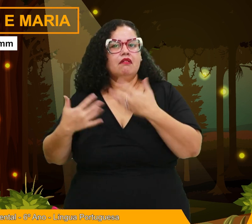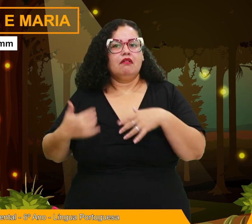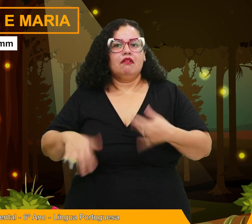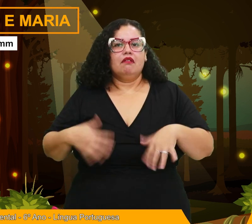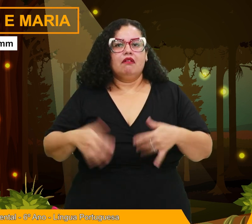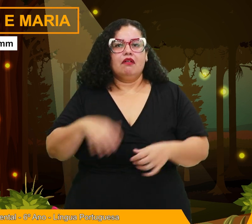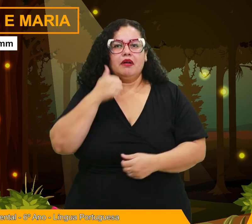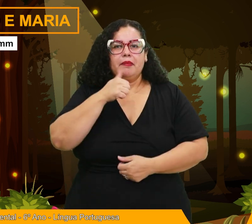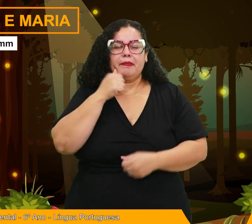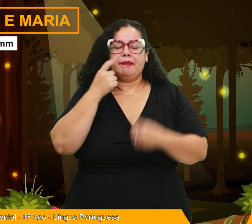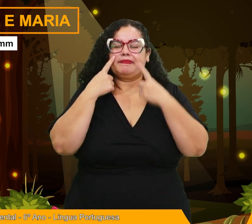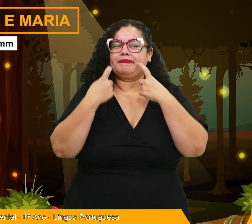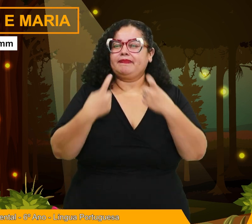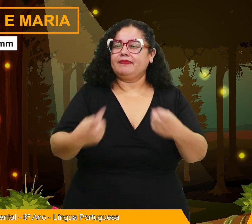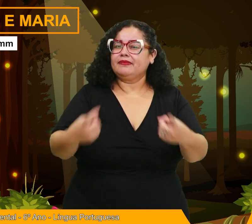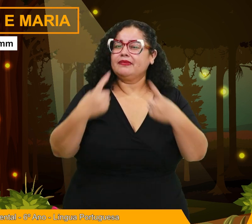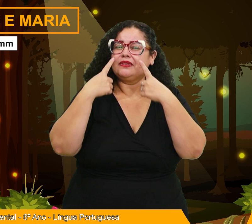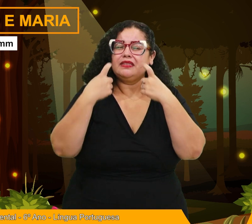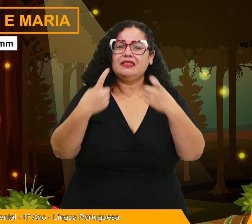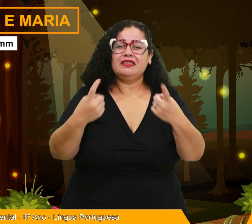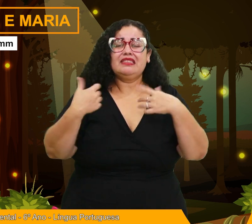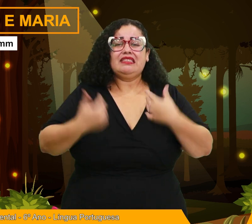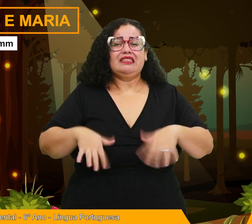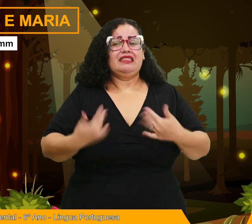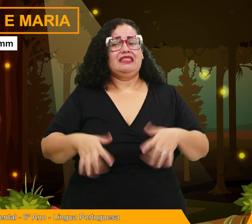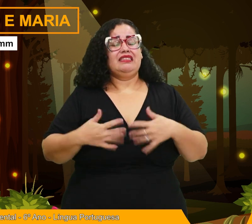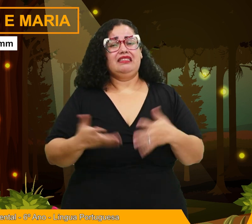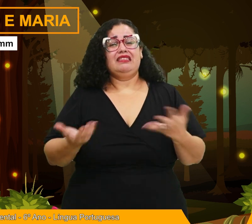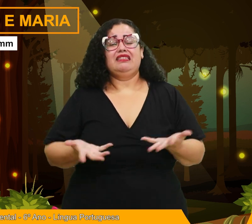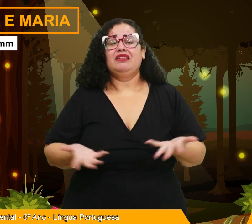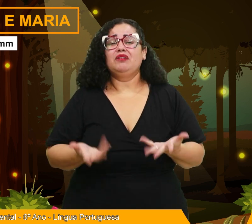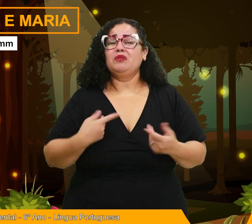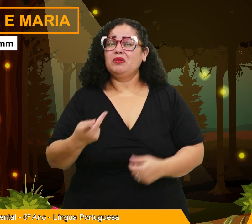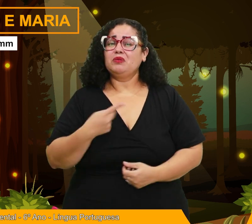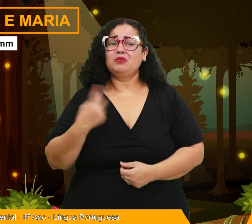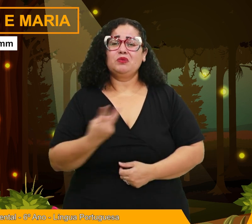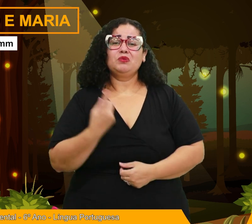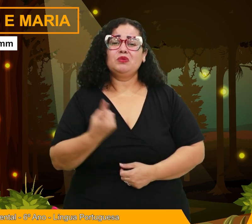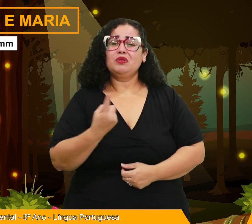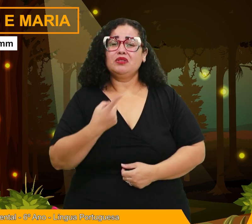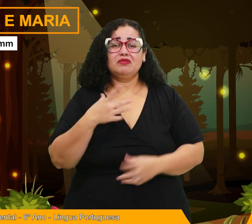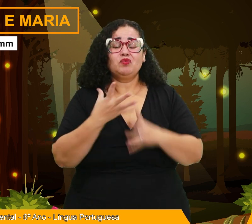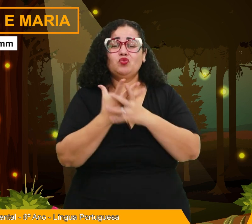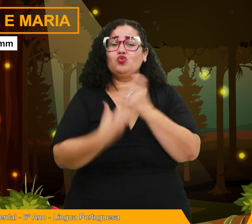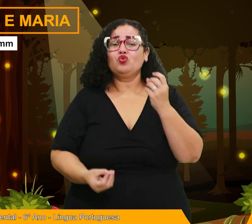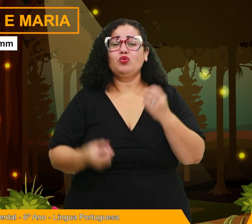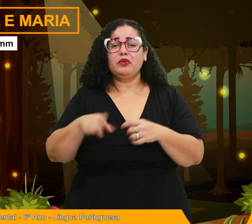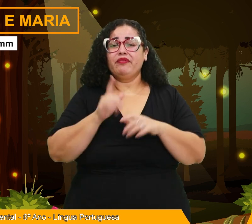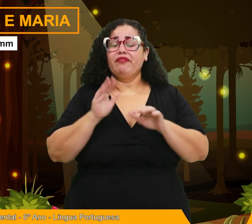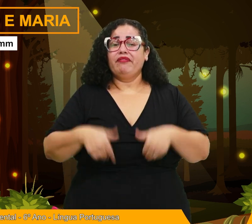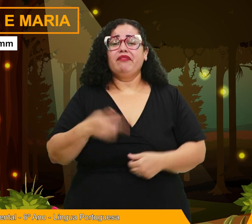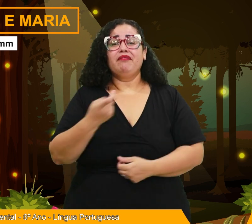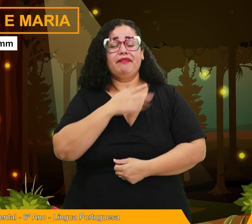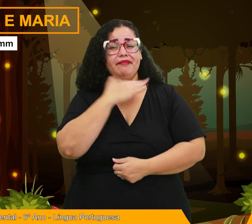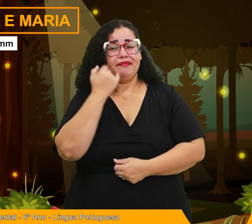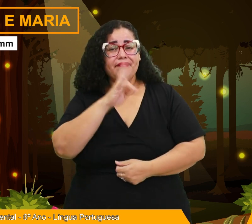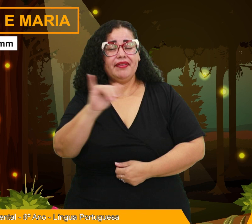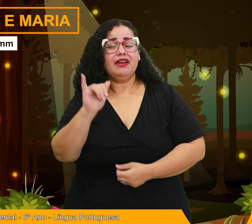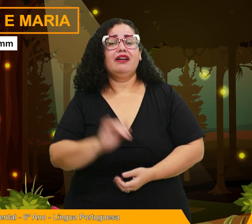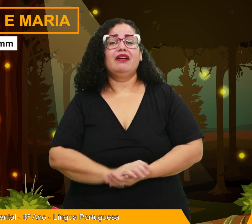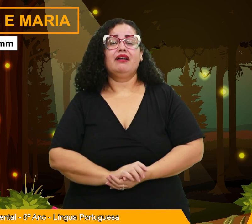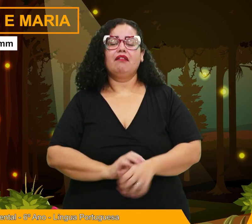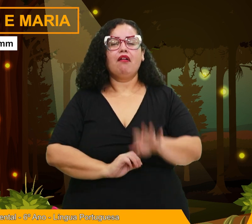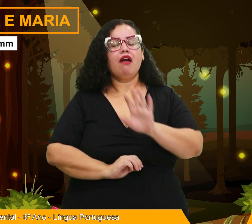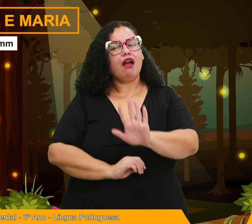Maria desatou a chorar. João, e agora, sozinhos na mata, estaremos perdidos e morreremos.